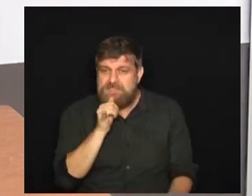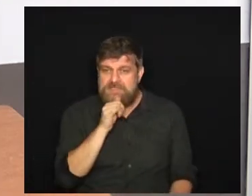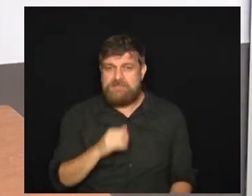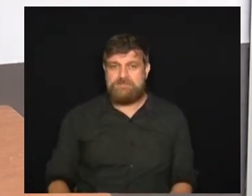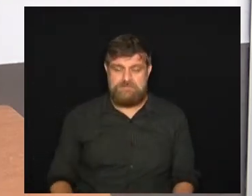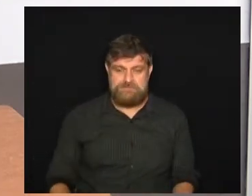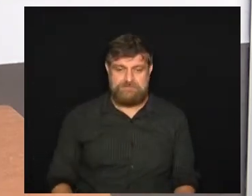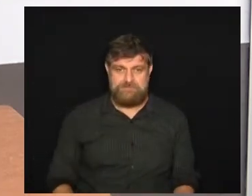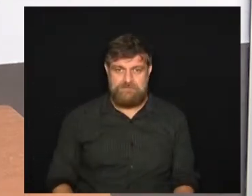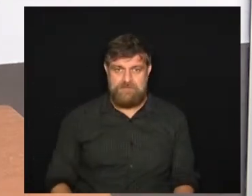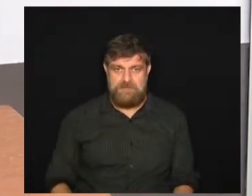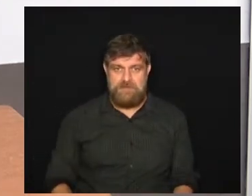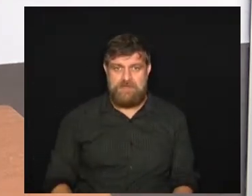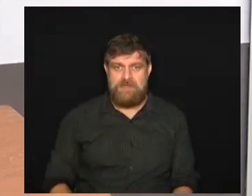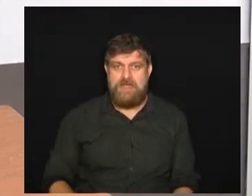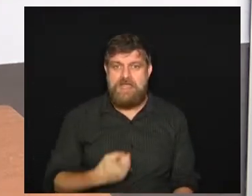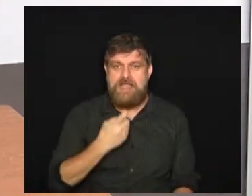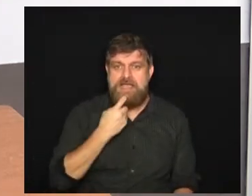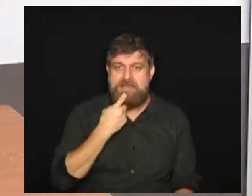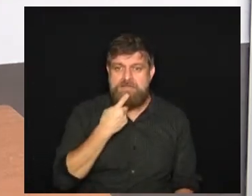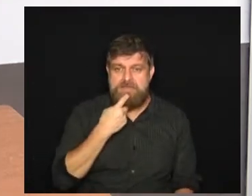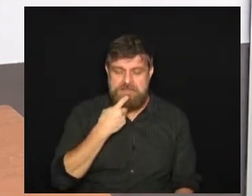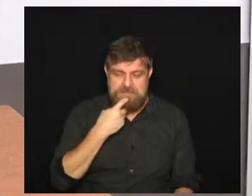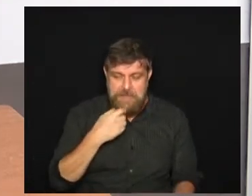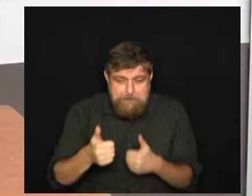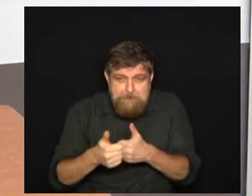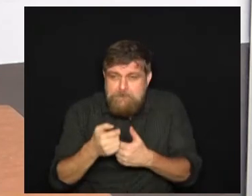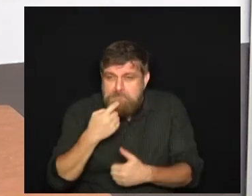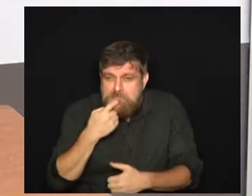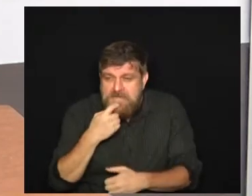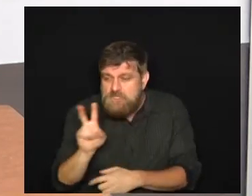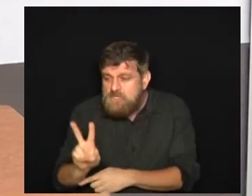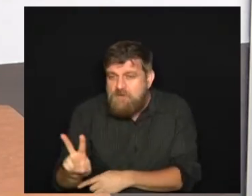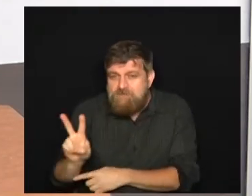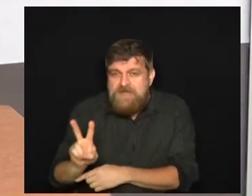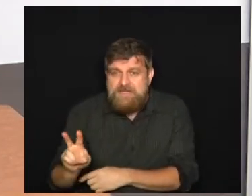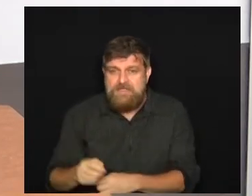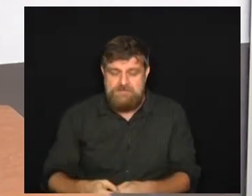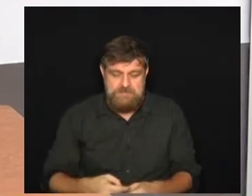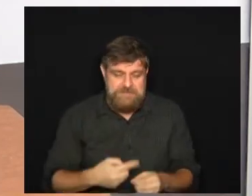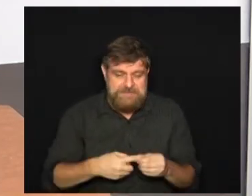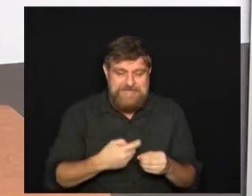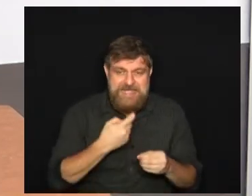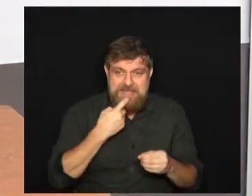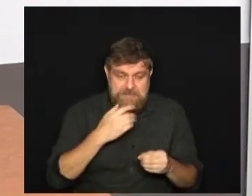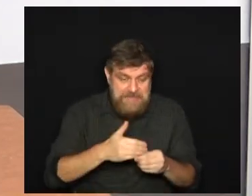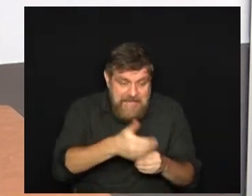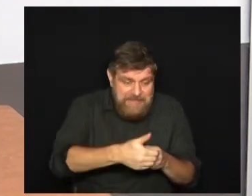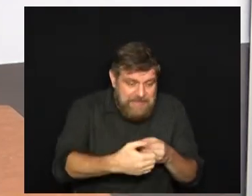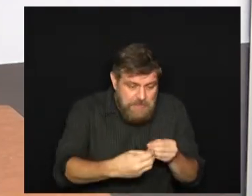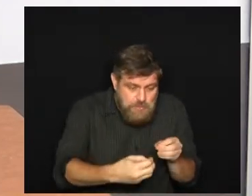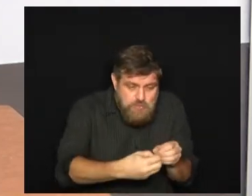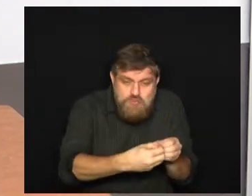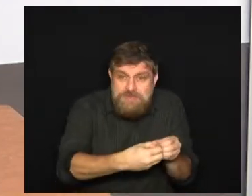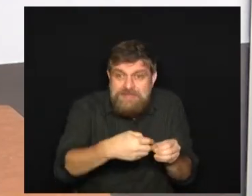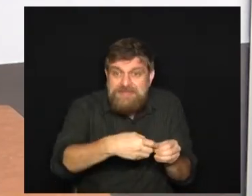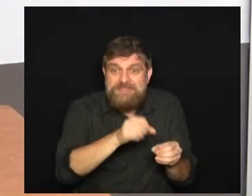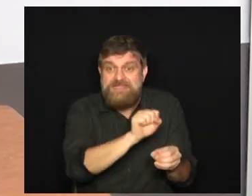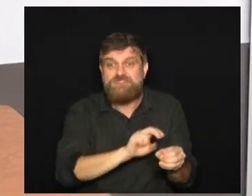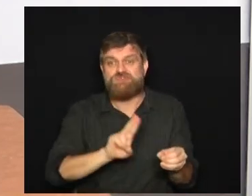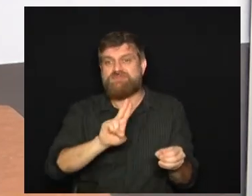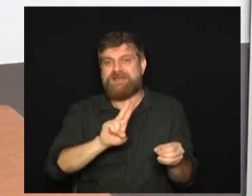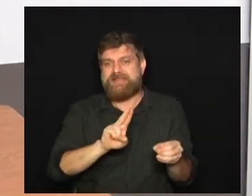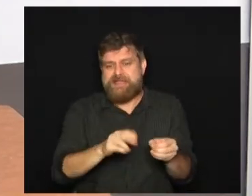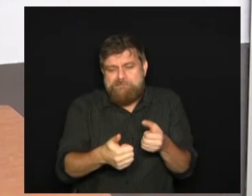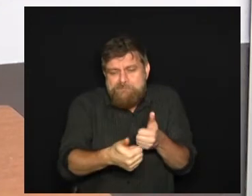Campinas e Valinhos é uma rua, o que tem Campinas e Sumaré também é uma rua que separa. Então tem empresas, às